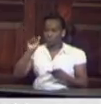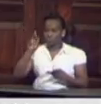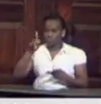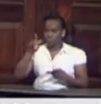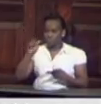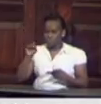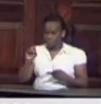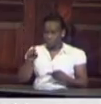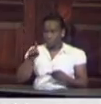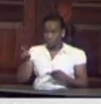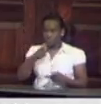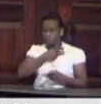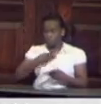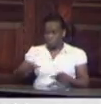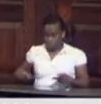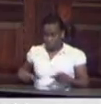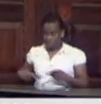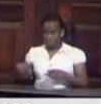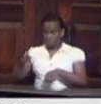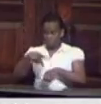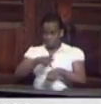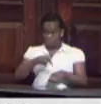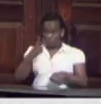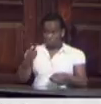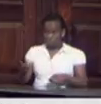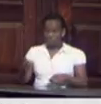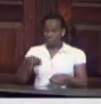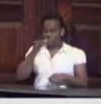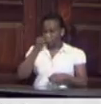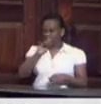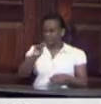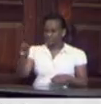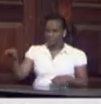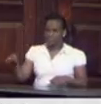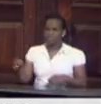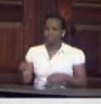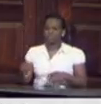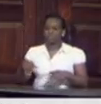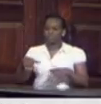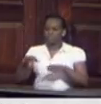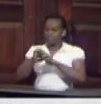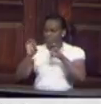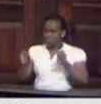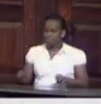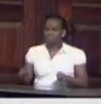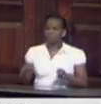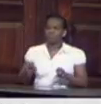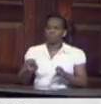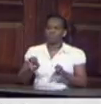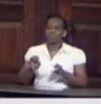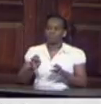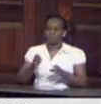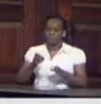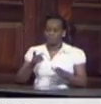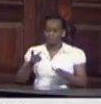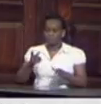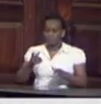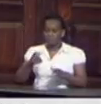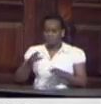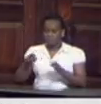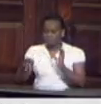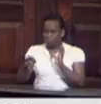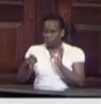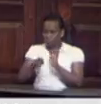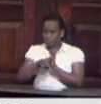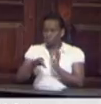foram presidentes da República, que desprezavam as estruturas constitucionais